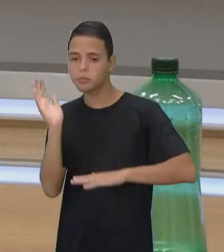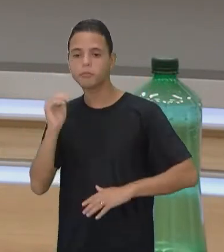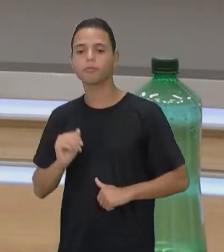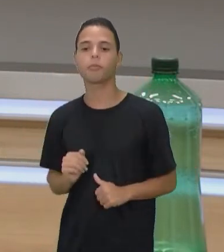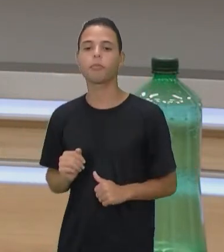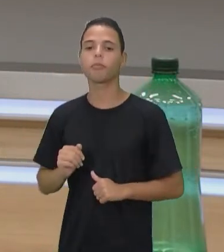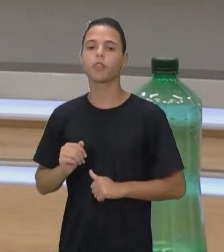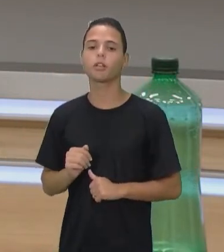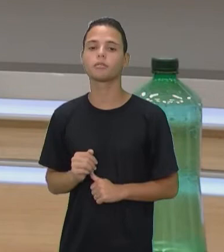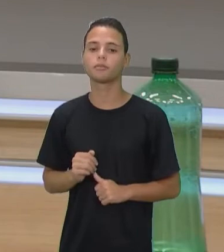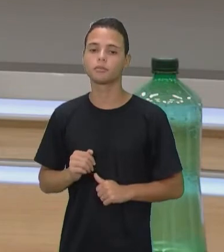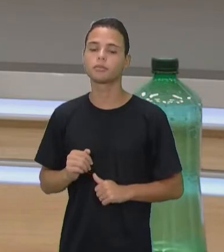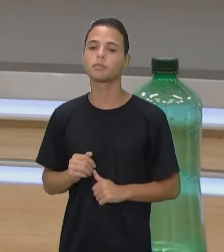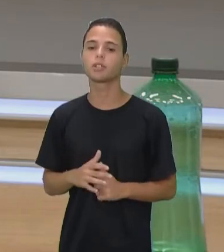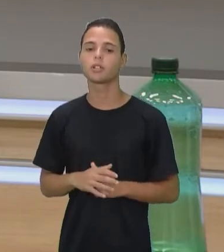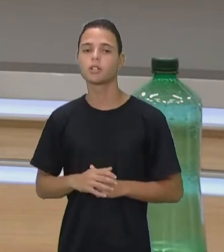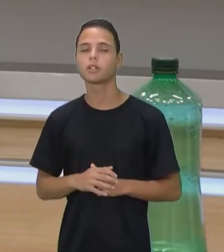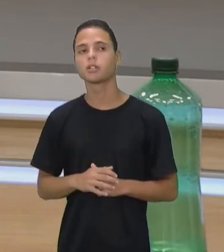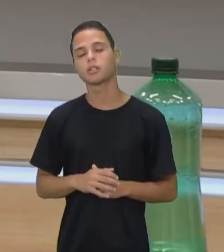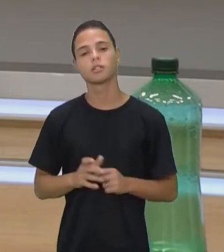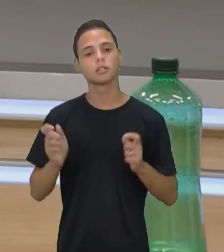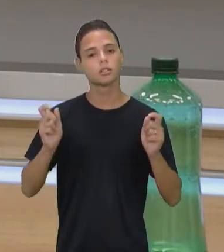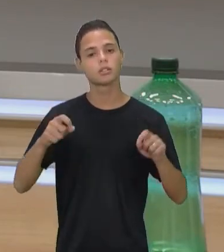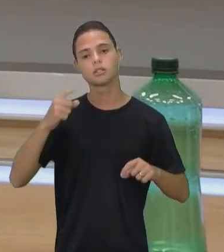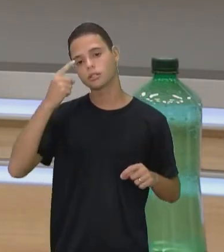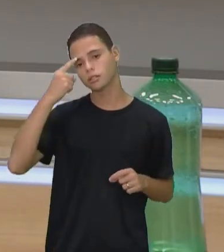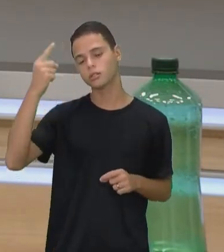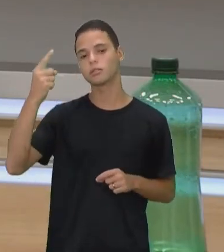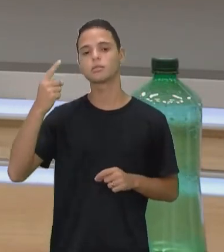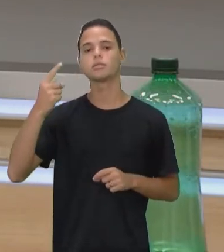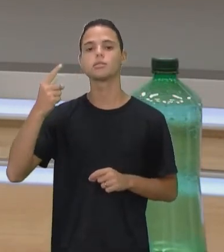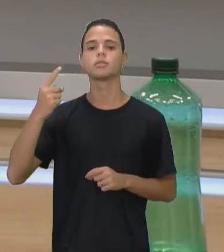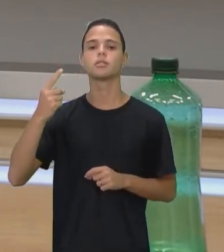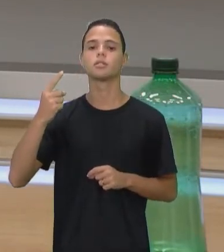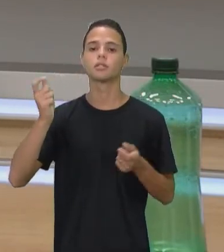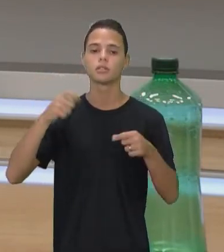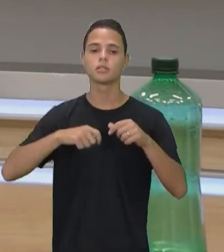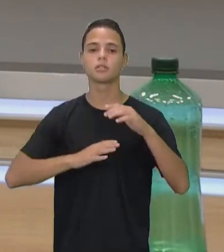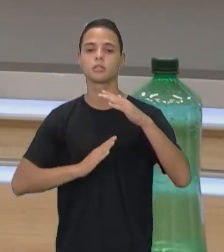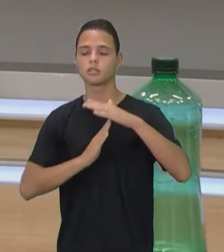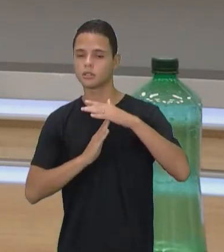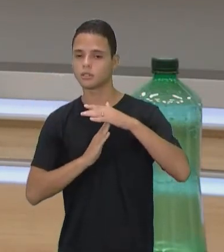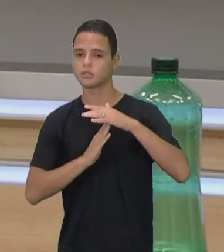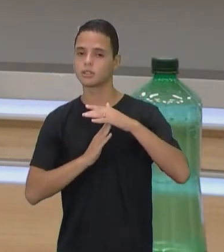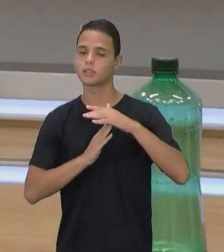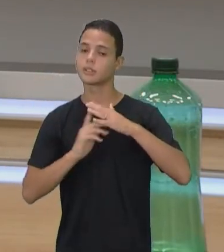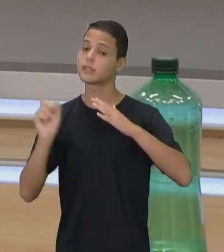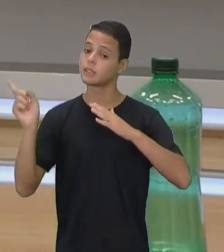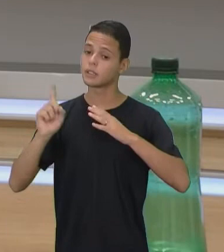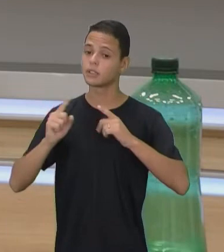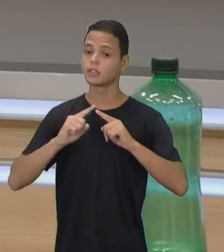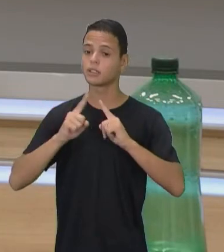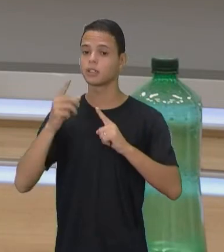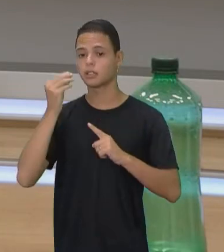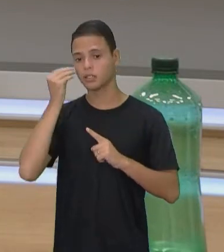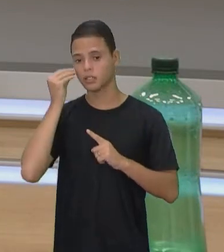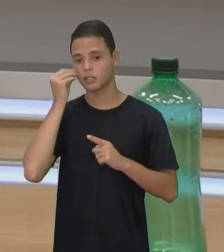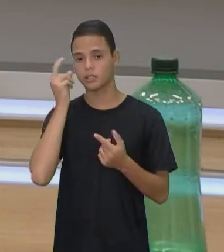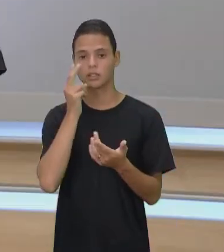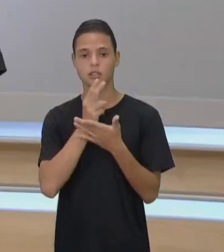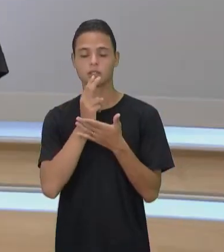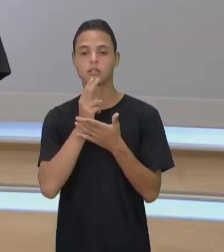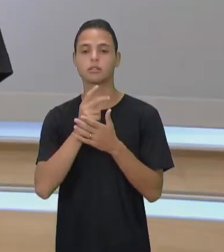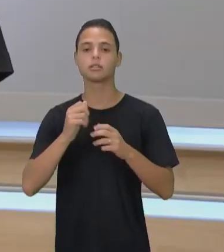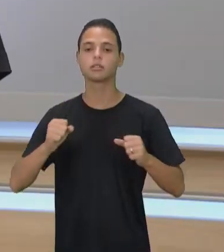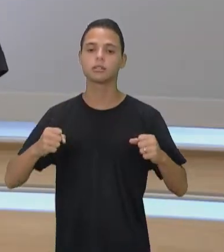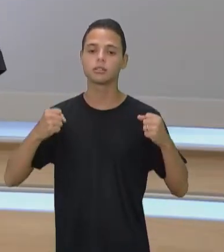a gente pode reciclar 100%. Se a gente pode pensar no utópico, a gente pode chegar ali? Não, mas a gente sempre tem que estar almejando ele. Exato, e